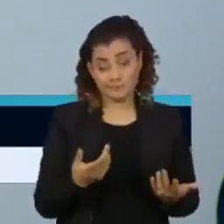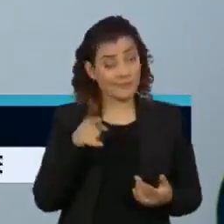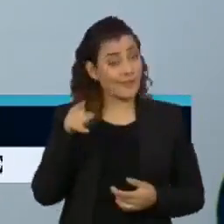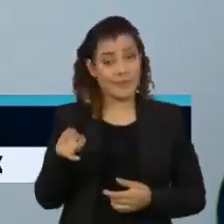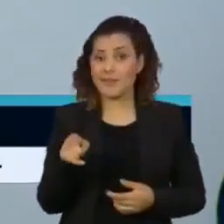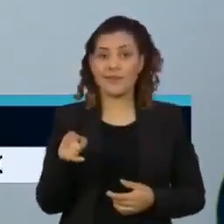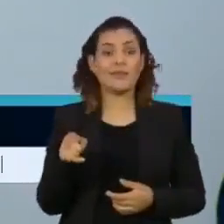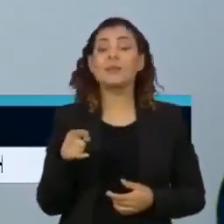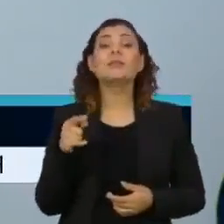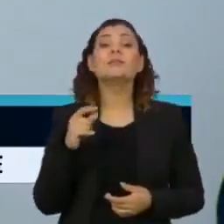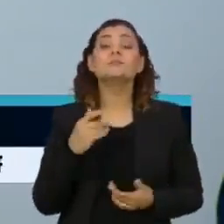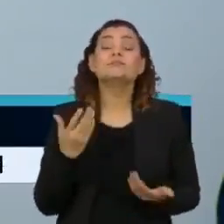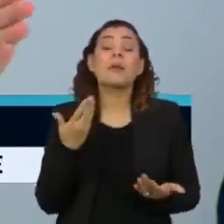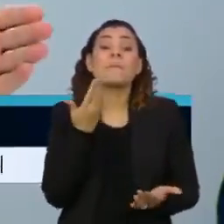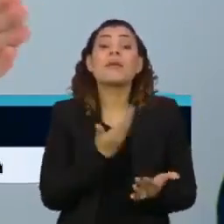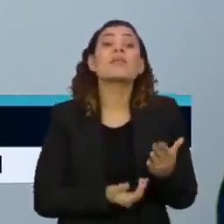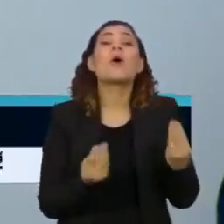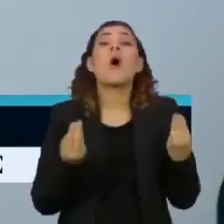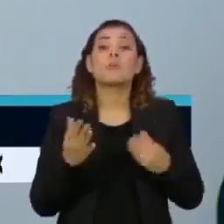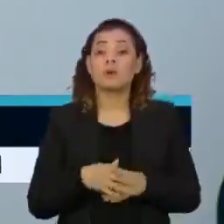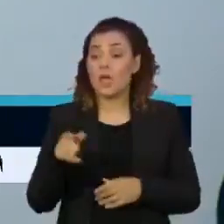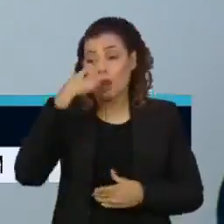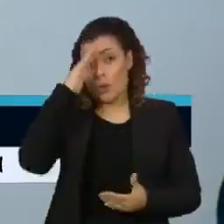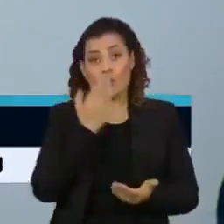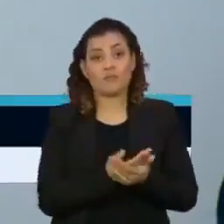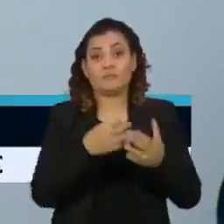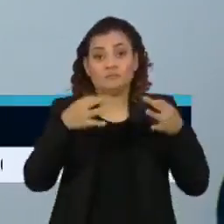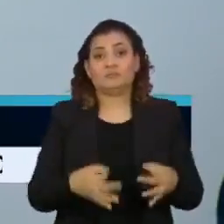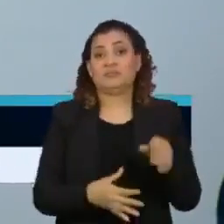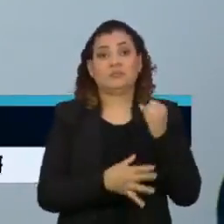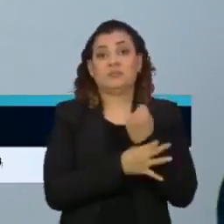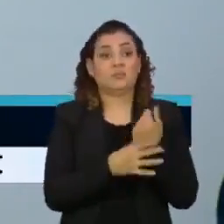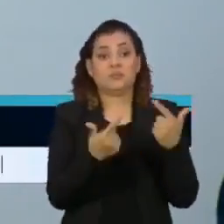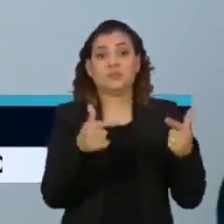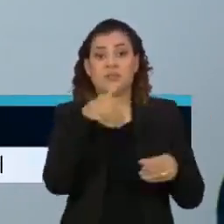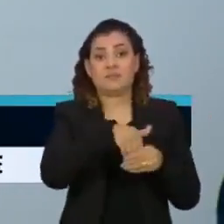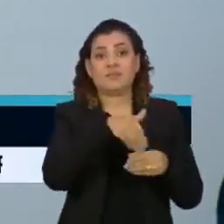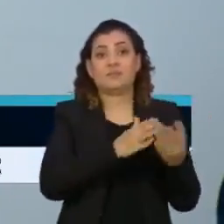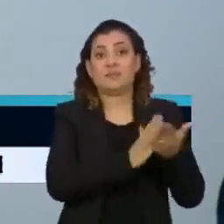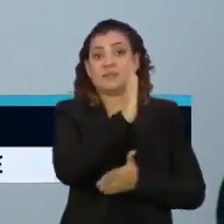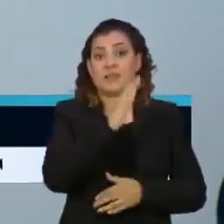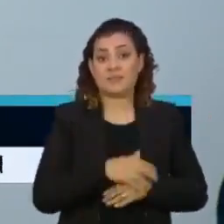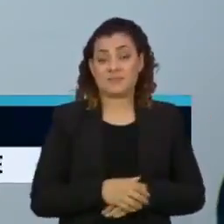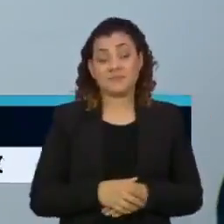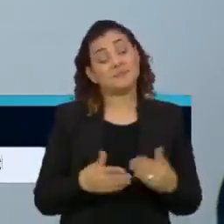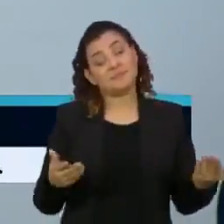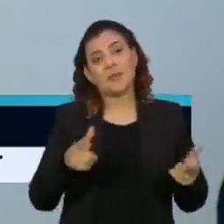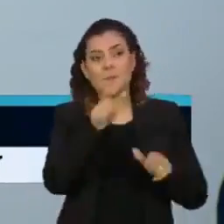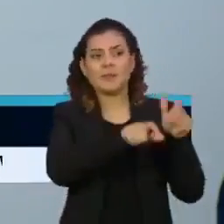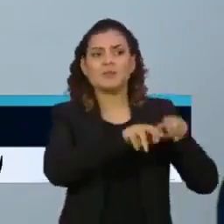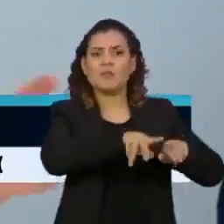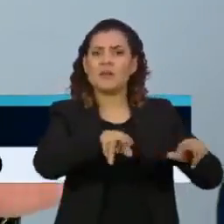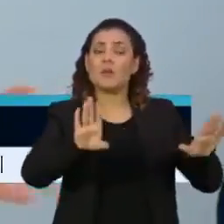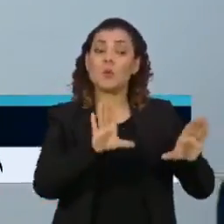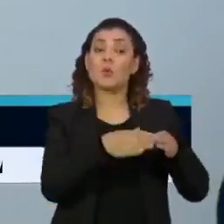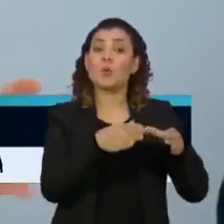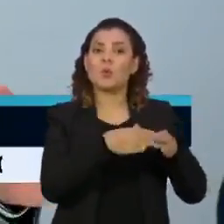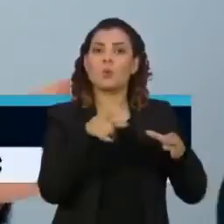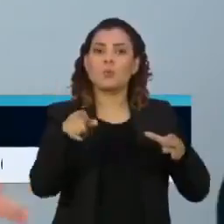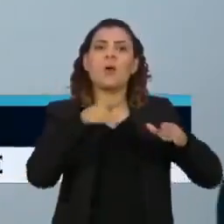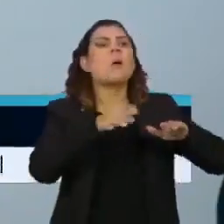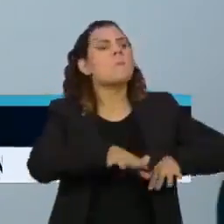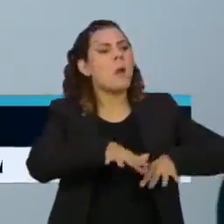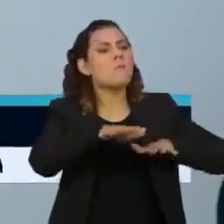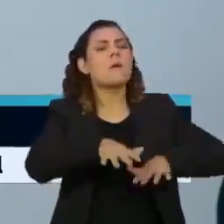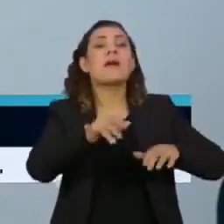justificativa de perder as eleições as pessoas que estão na Rua Zé Vicente São no fundo pessoas muito organizadas é a claque dele que